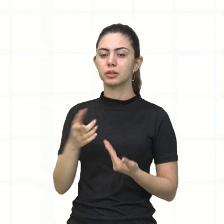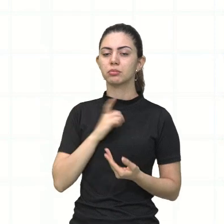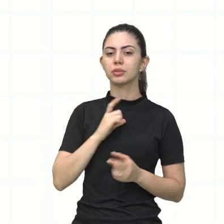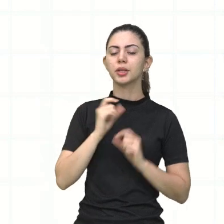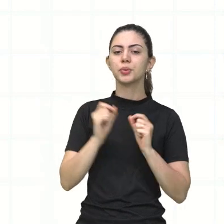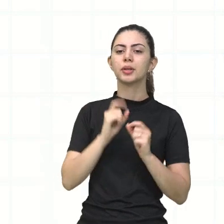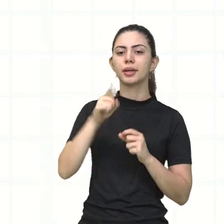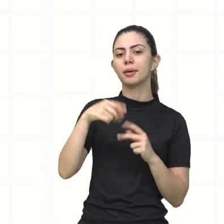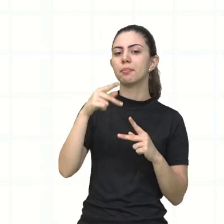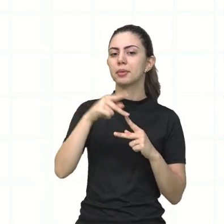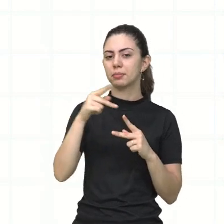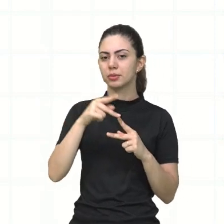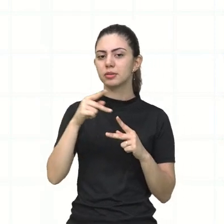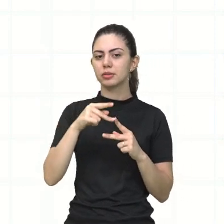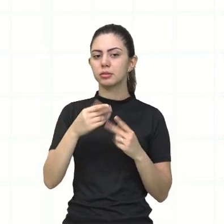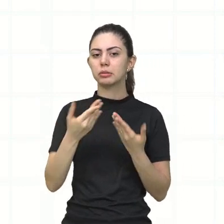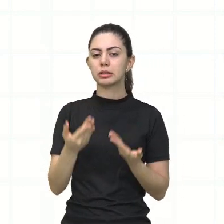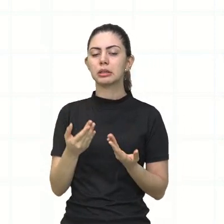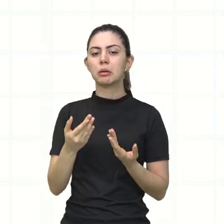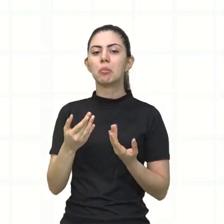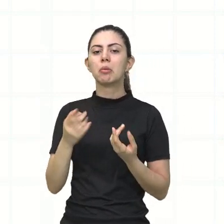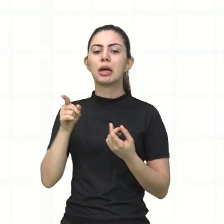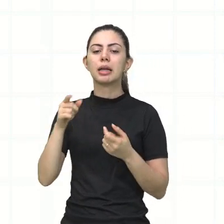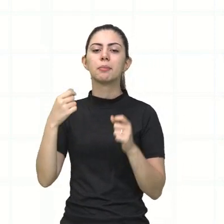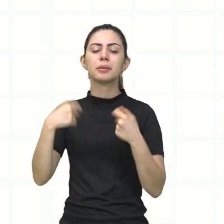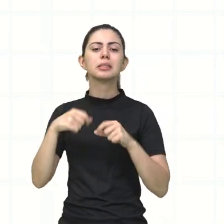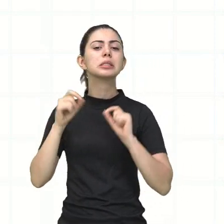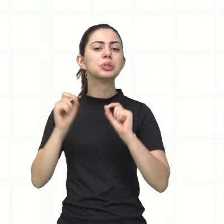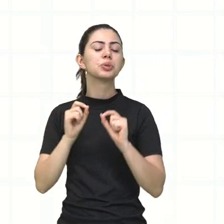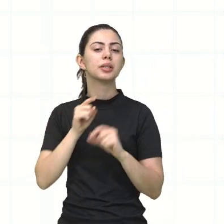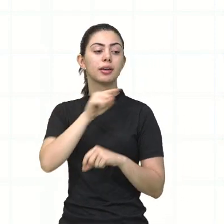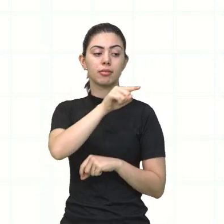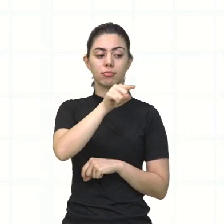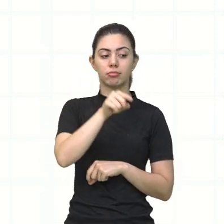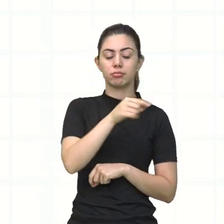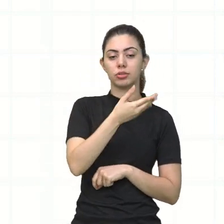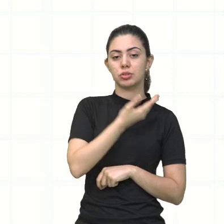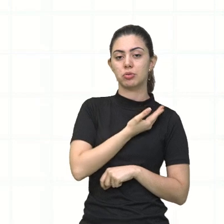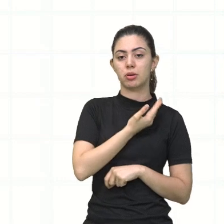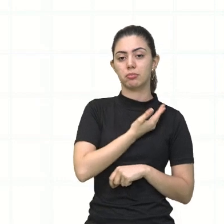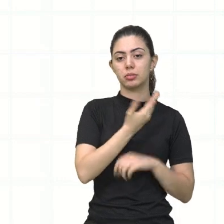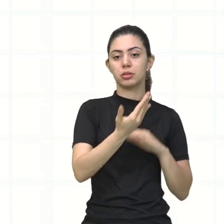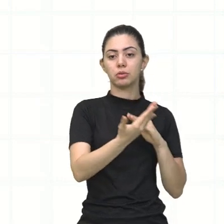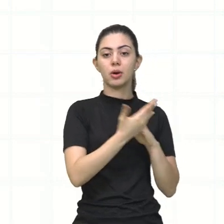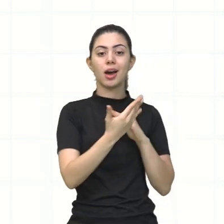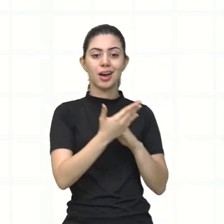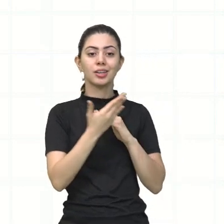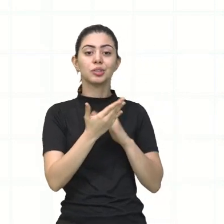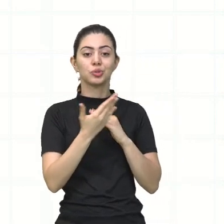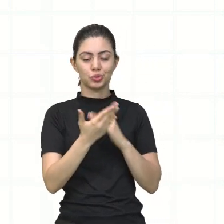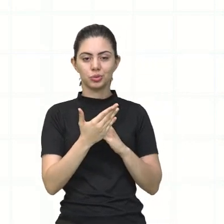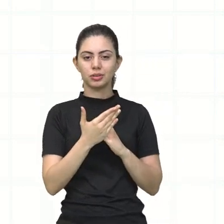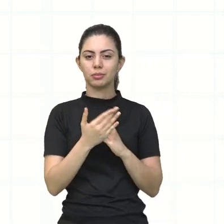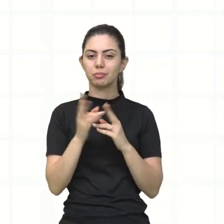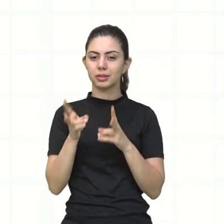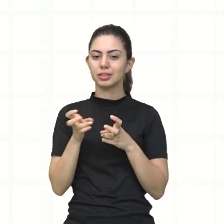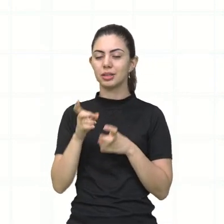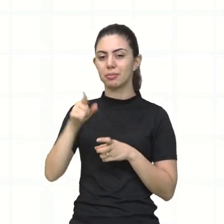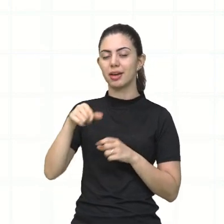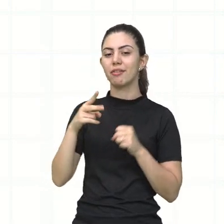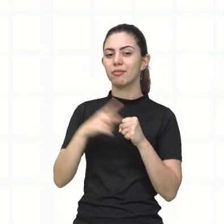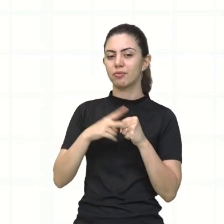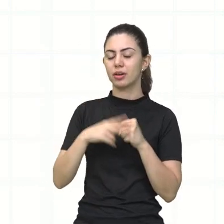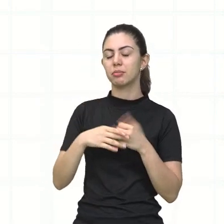depende de algo. De que seus amigos a ajudem. Olha aqui o verbo ajudar. Por isso é